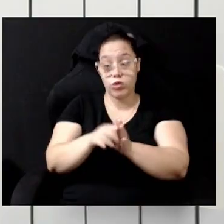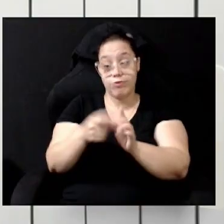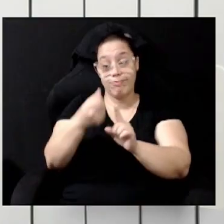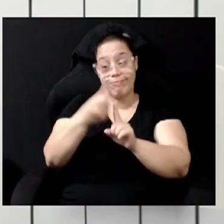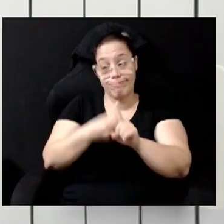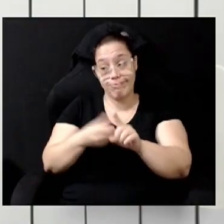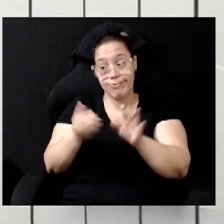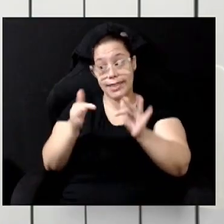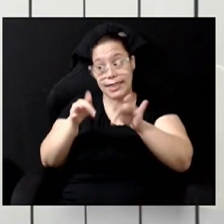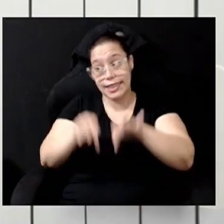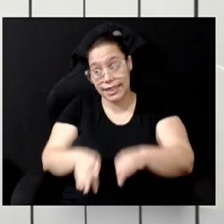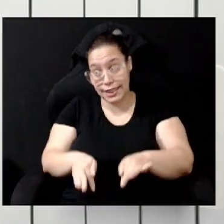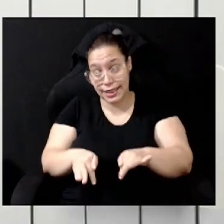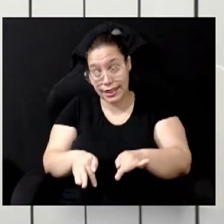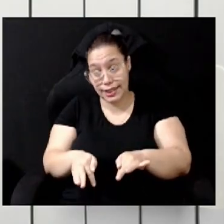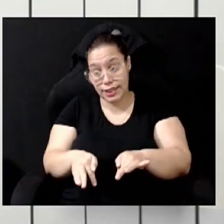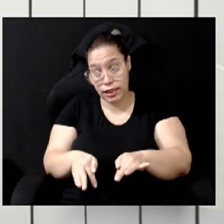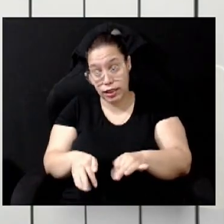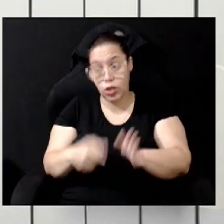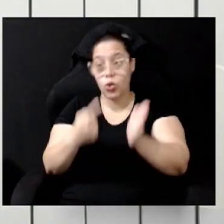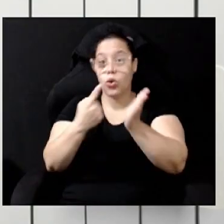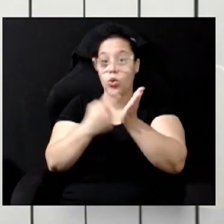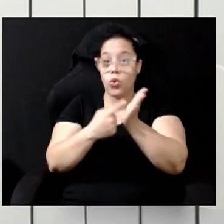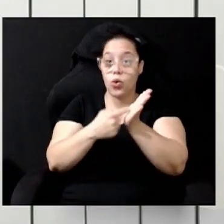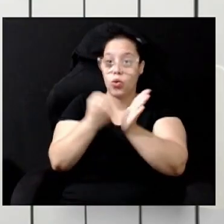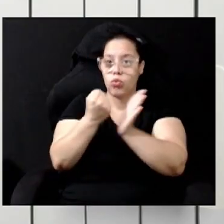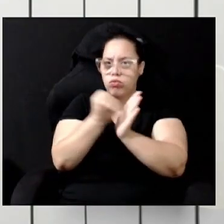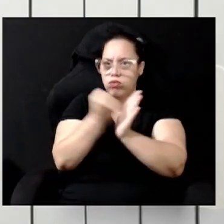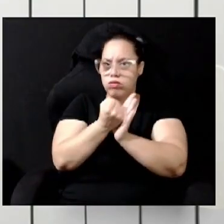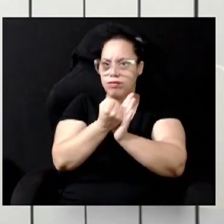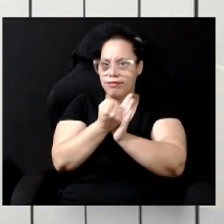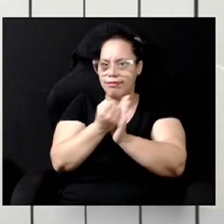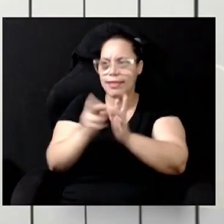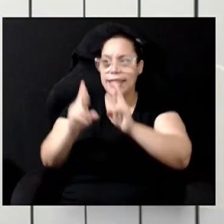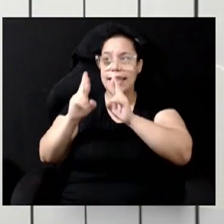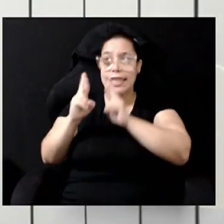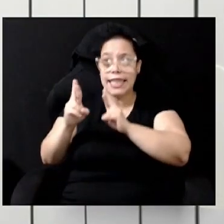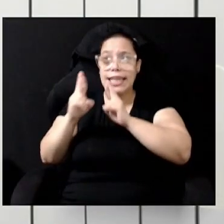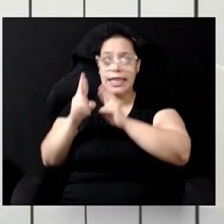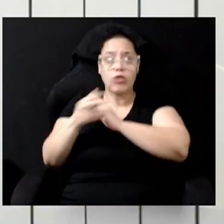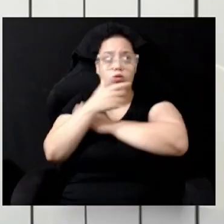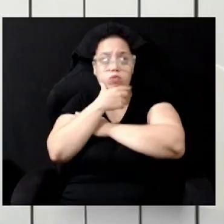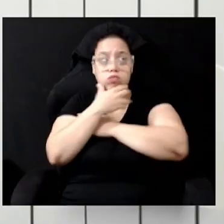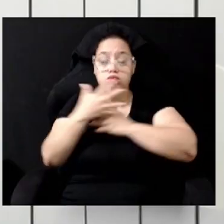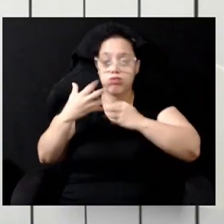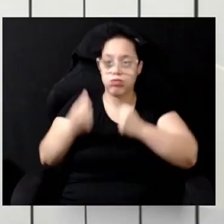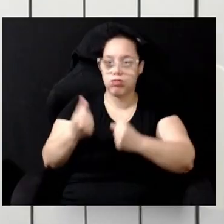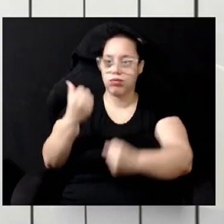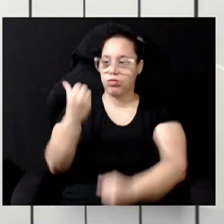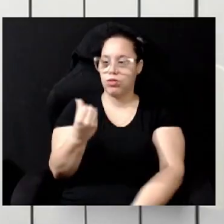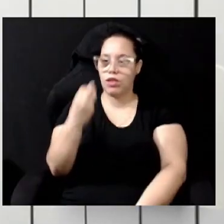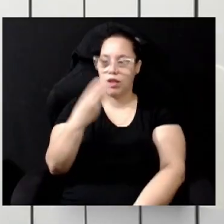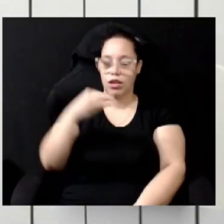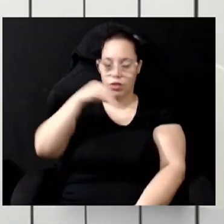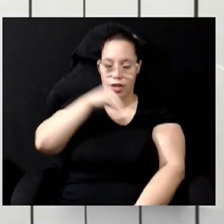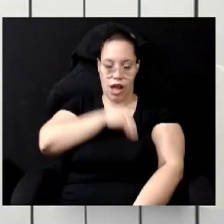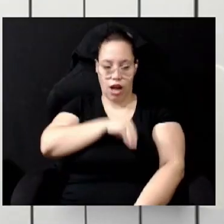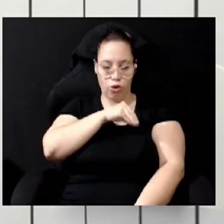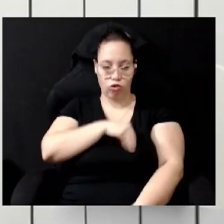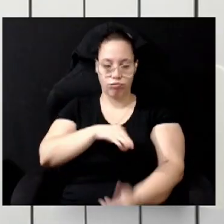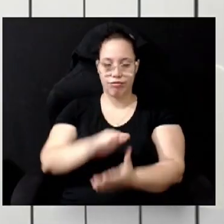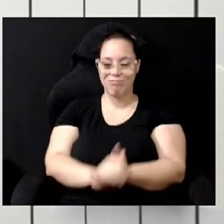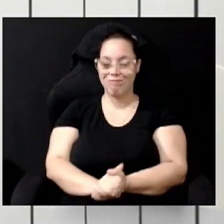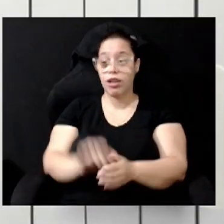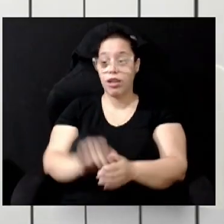e para quem é registrado, certamente está na expectativa de receber o 13º salário. Mas você